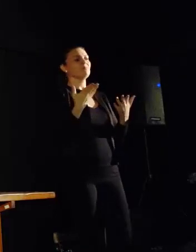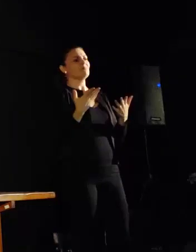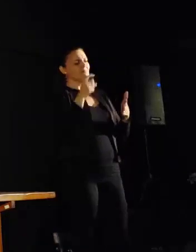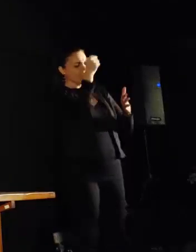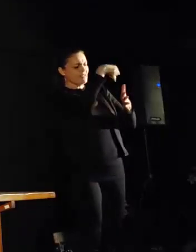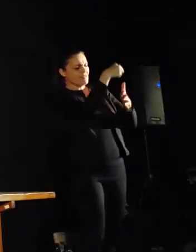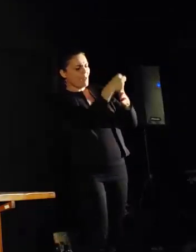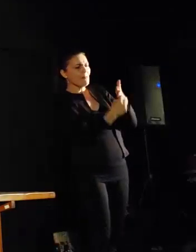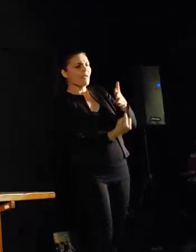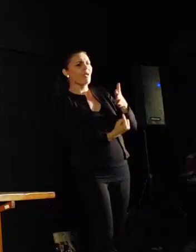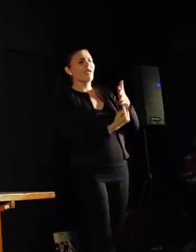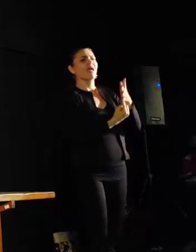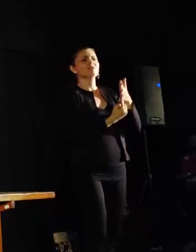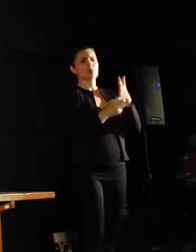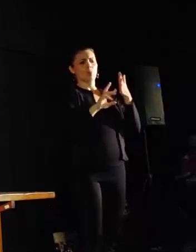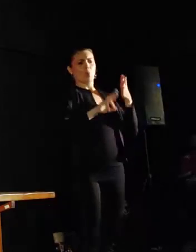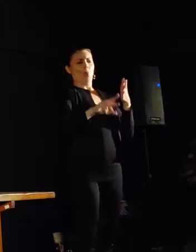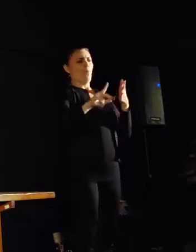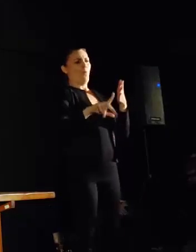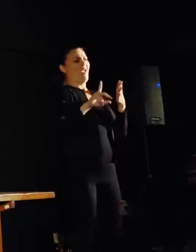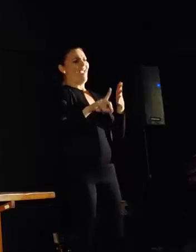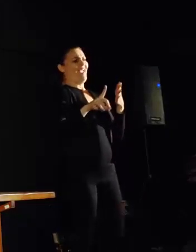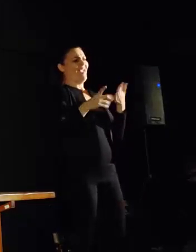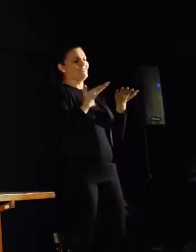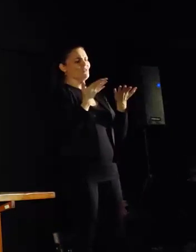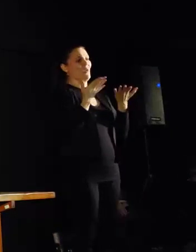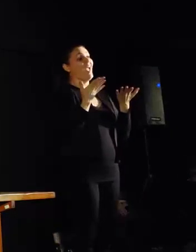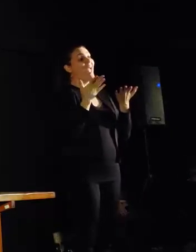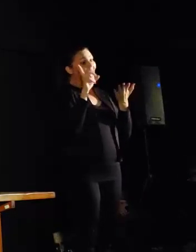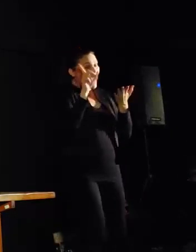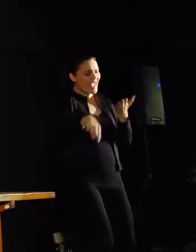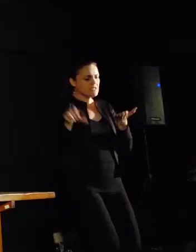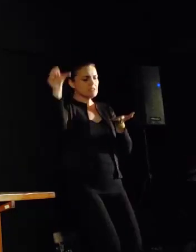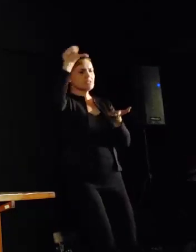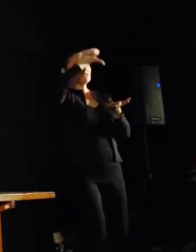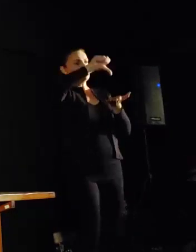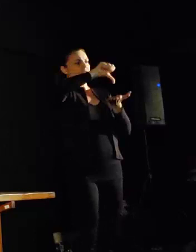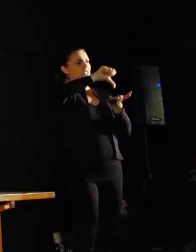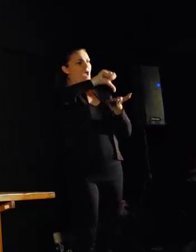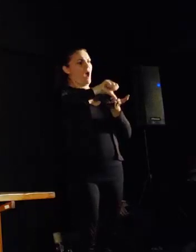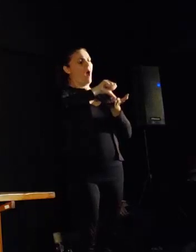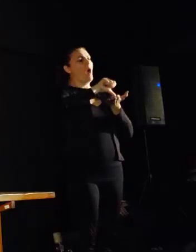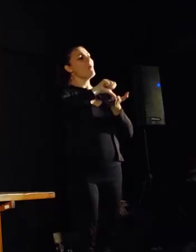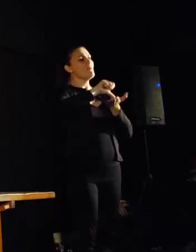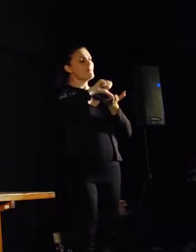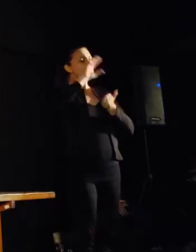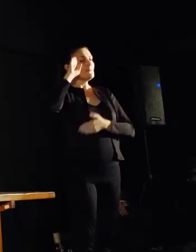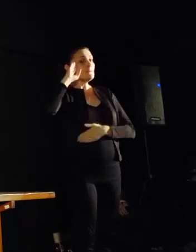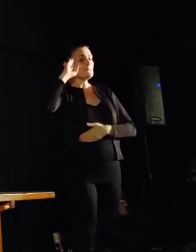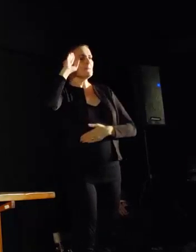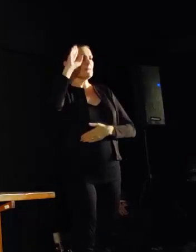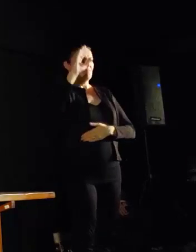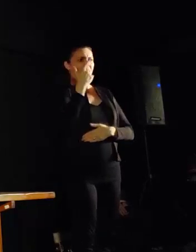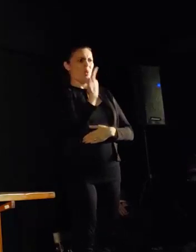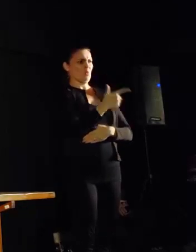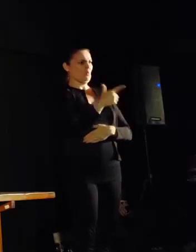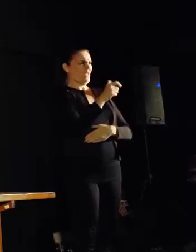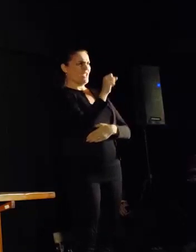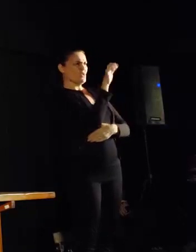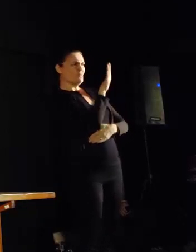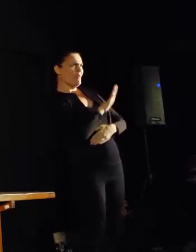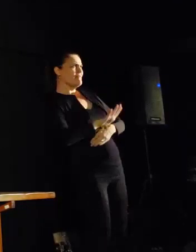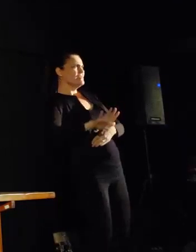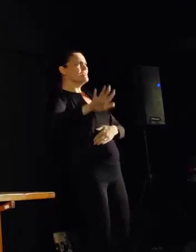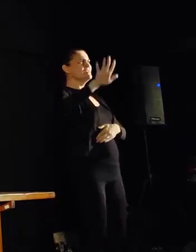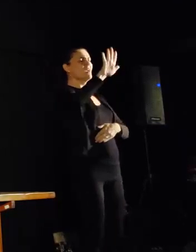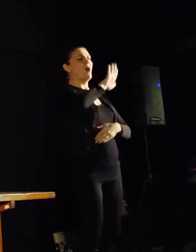não são superficiais, eles são centrais, são decisivos. Não há nada superficial dentro dessa luta.